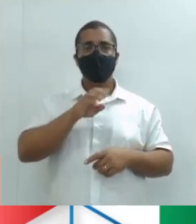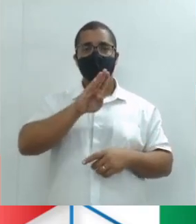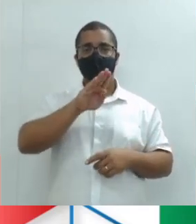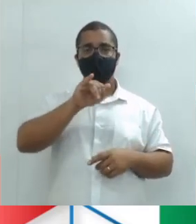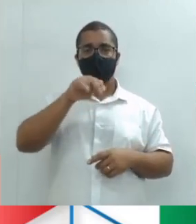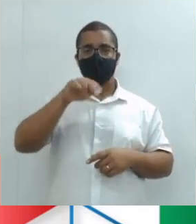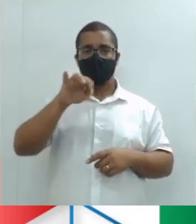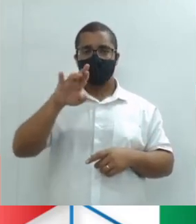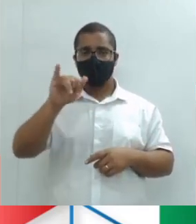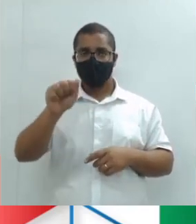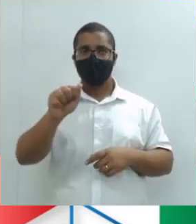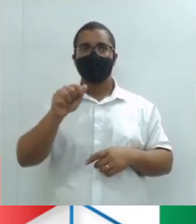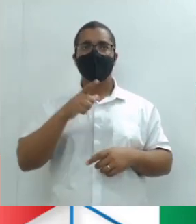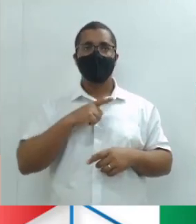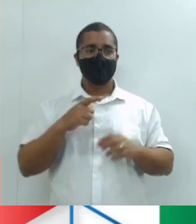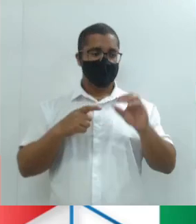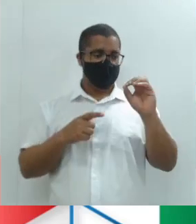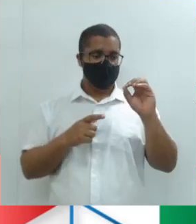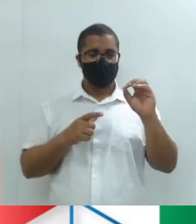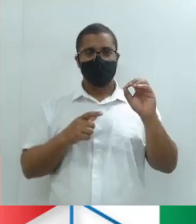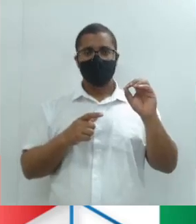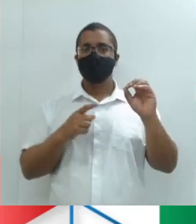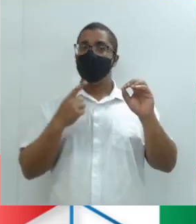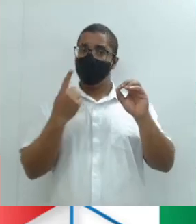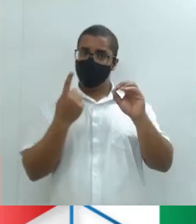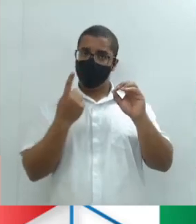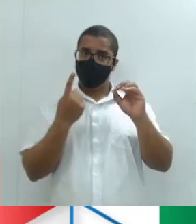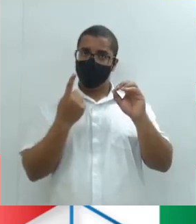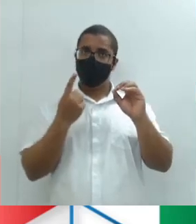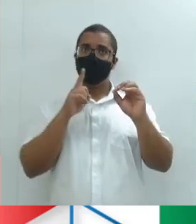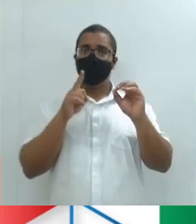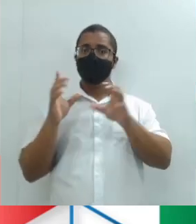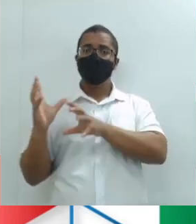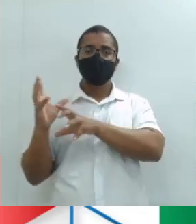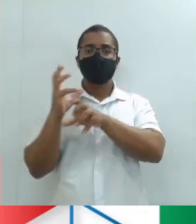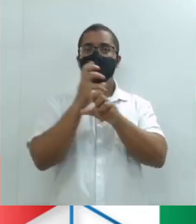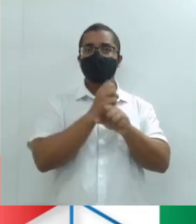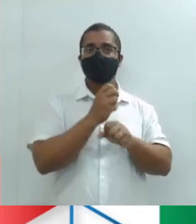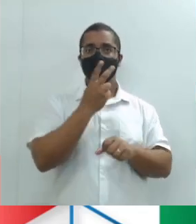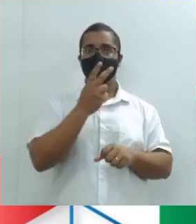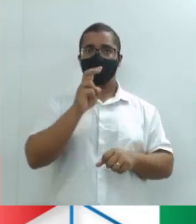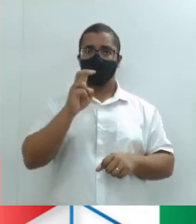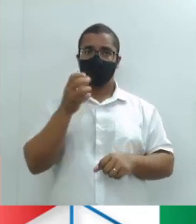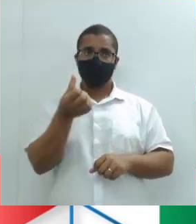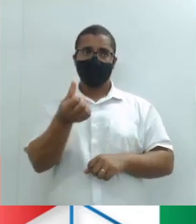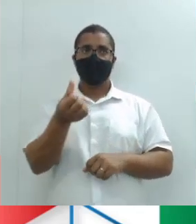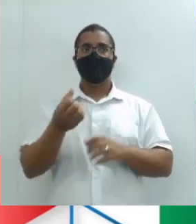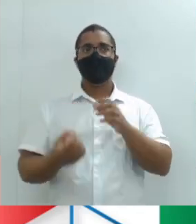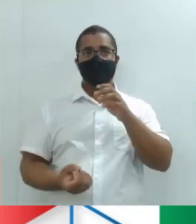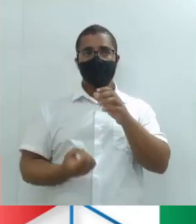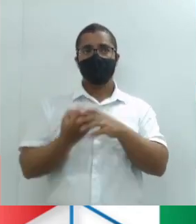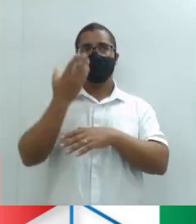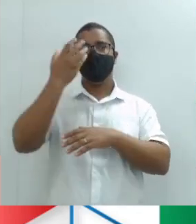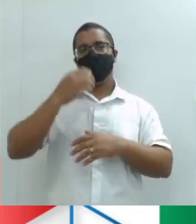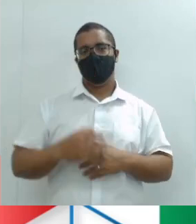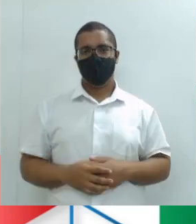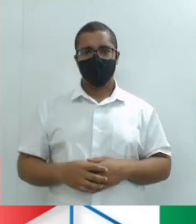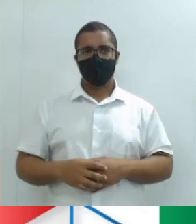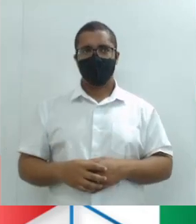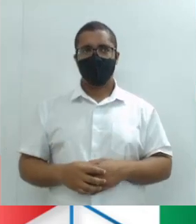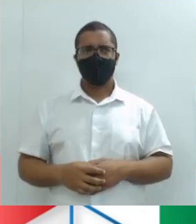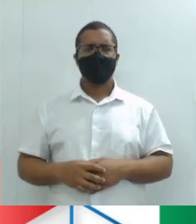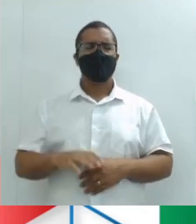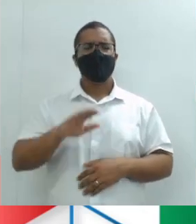eu tenho zeros e uns aí nesses caracteres, mas são 256 para poder formar, tá bom? Para que